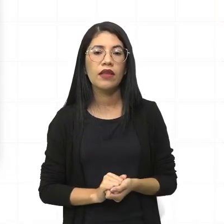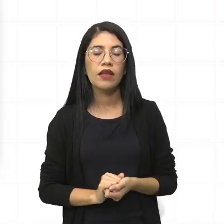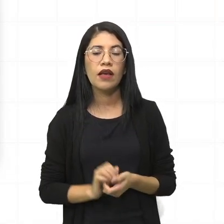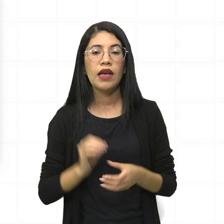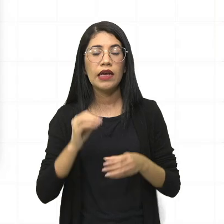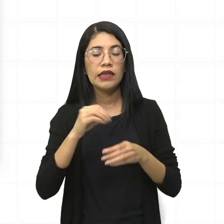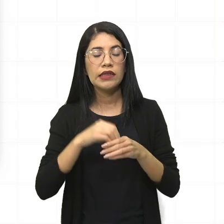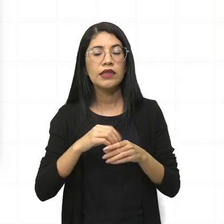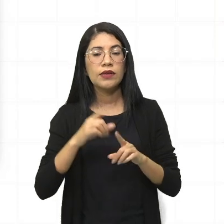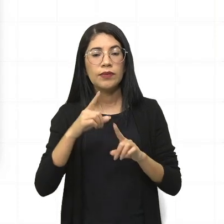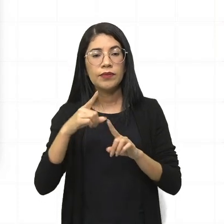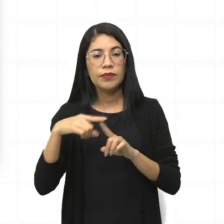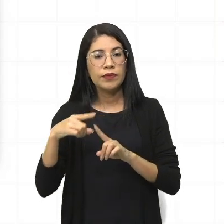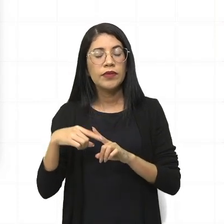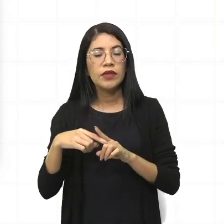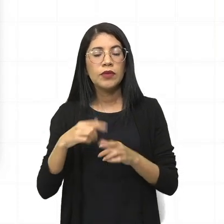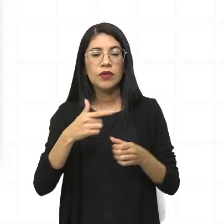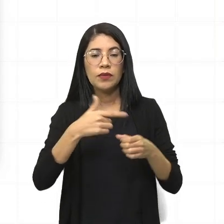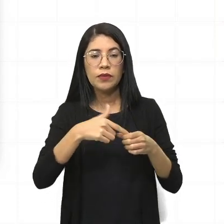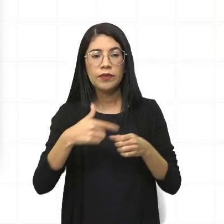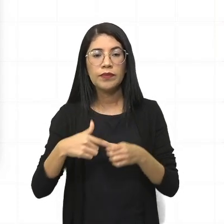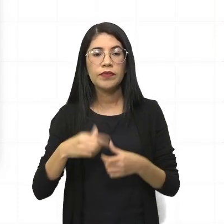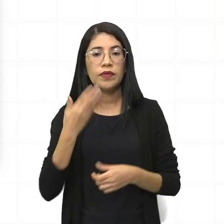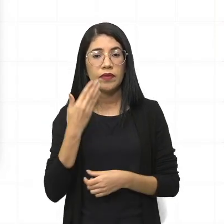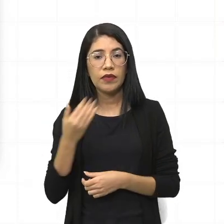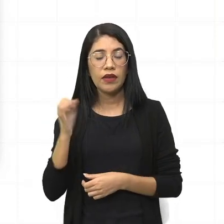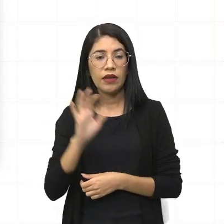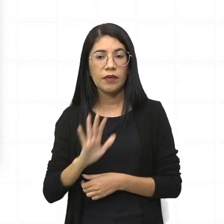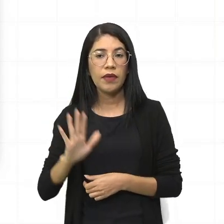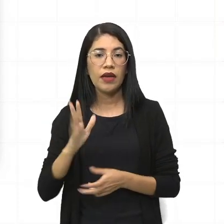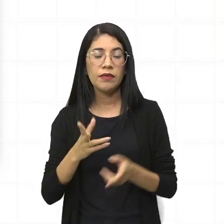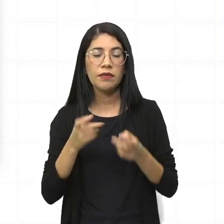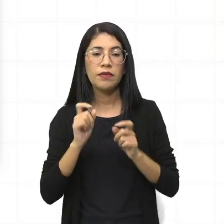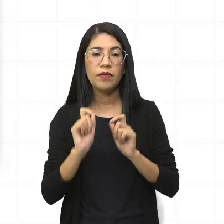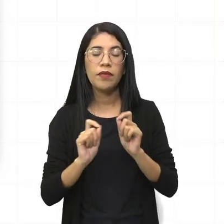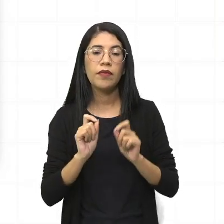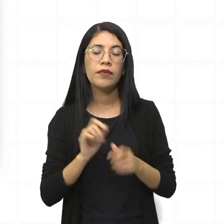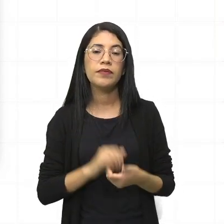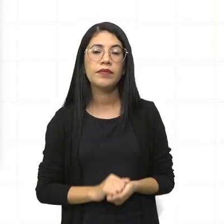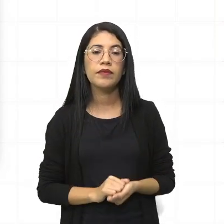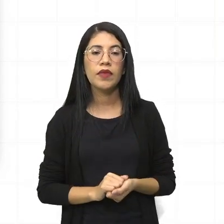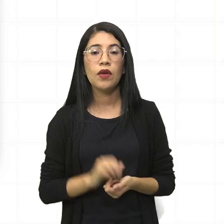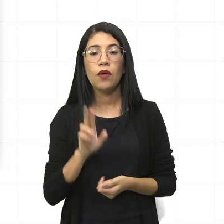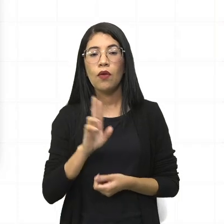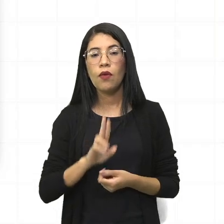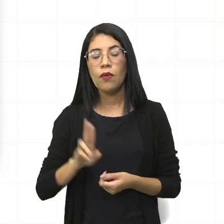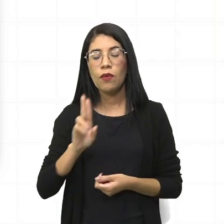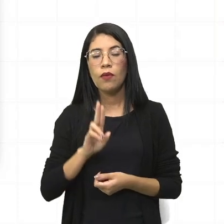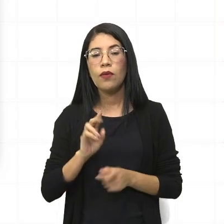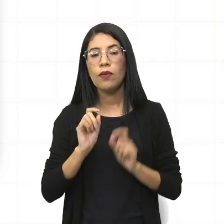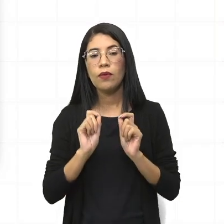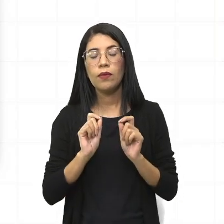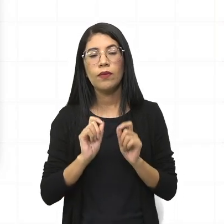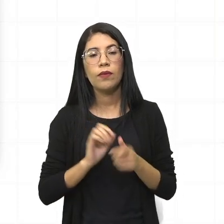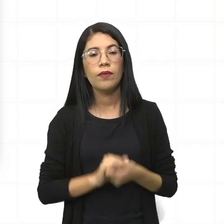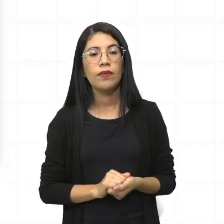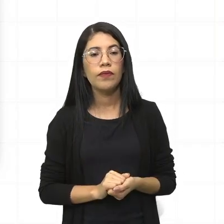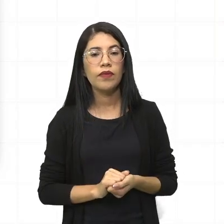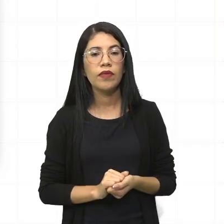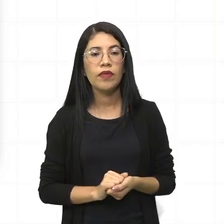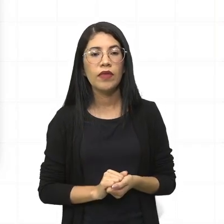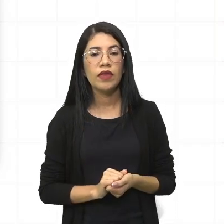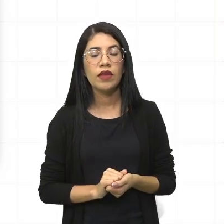dentro dos biocombustíveis. E aí, nessa imagem, a gente pode estar observando, por exemplo, o uso